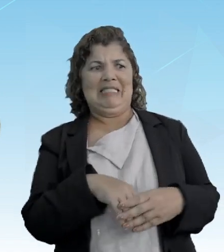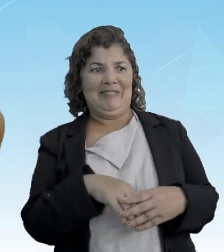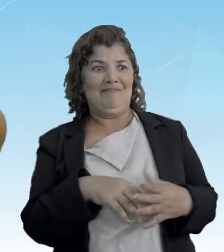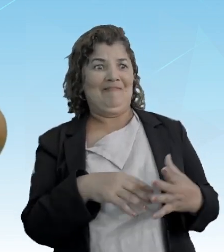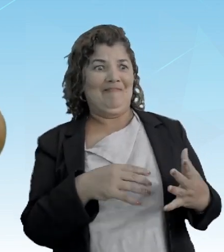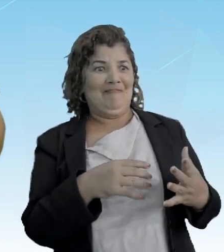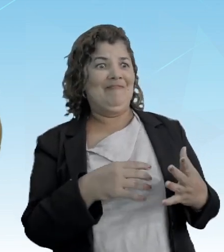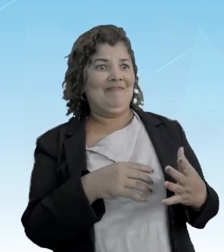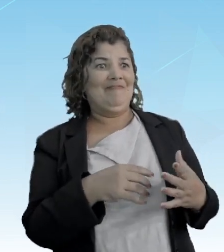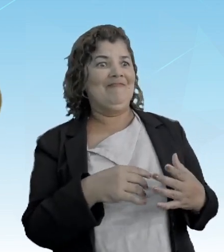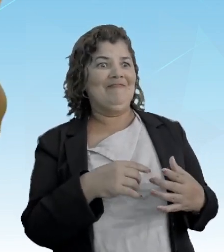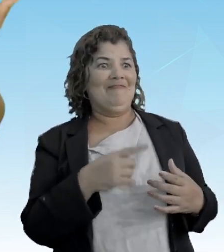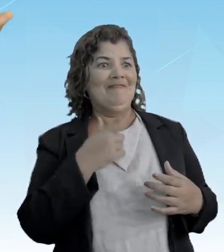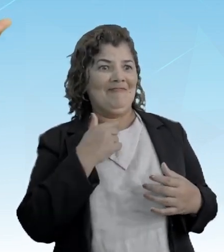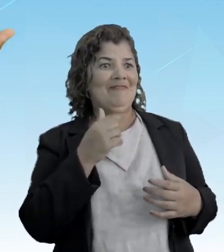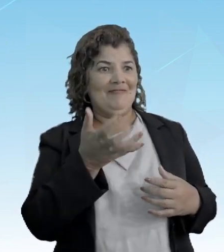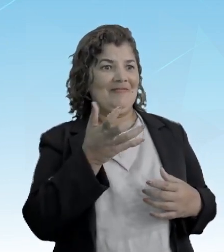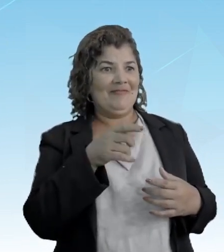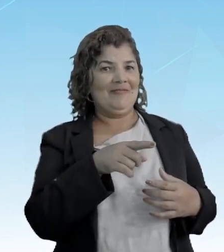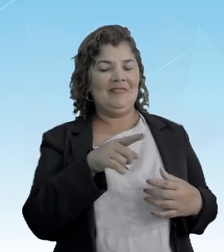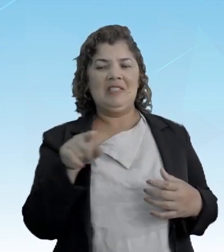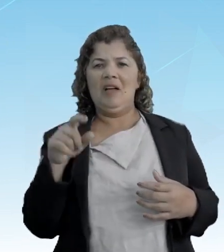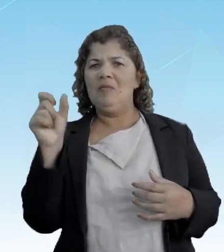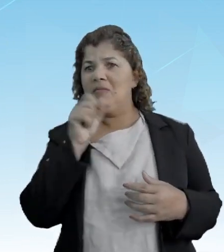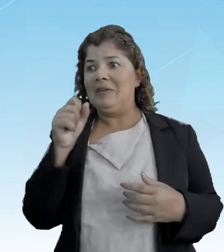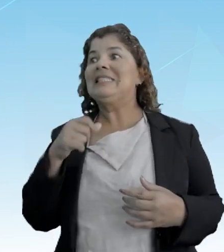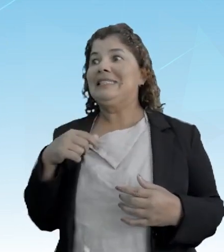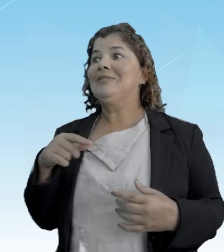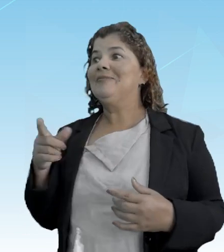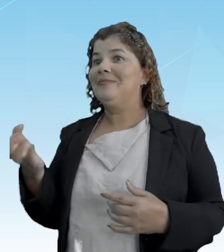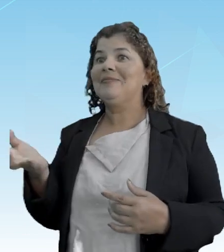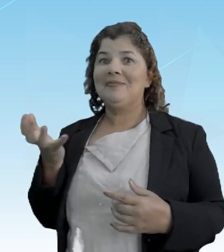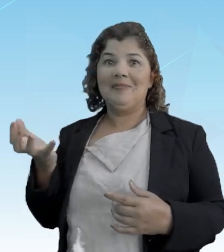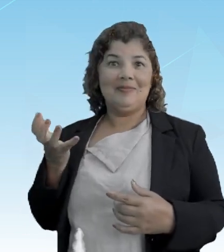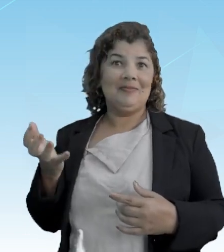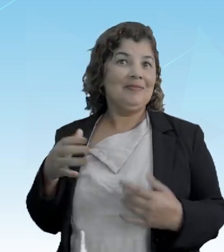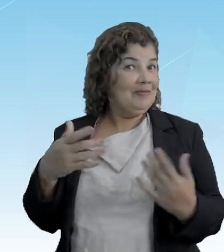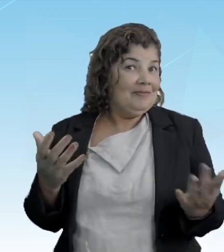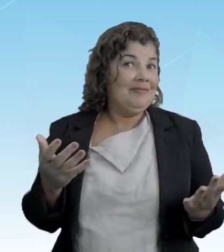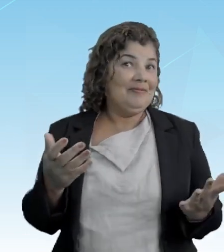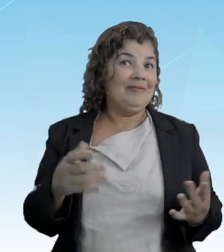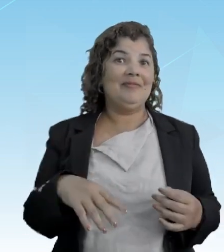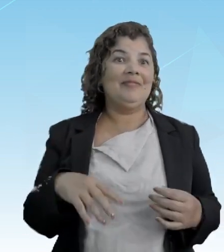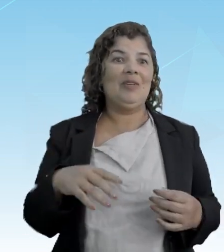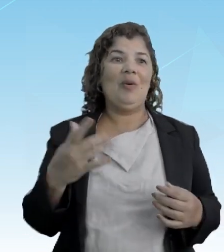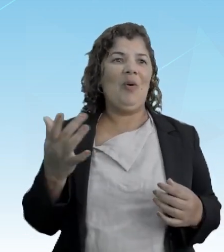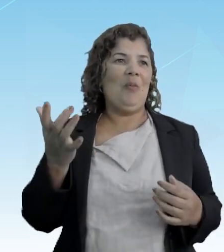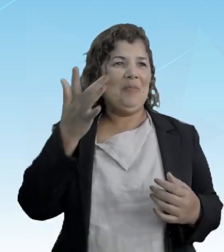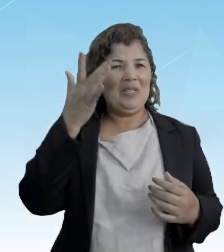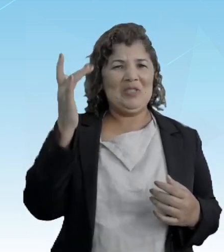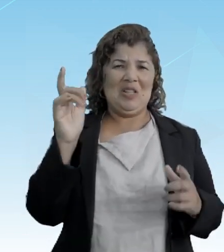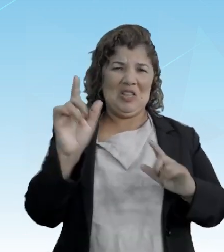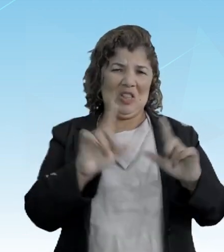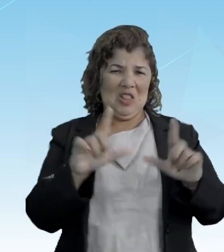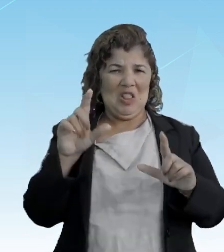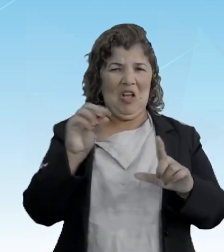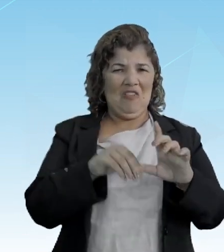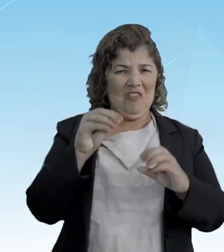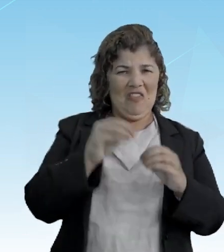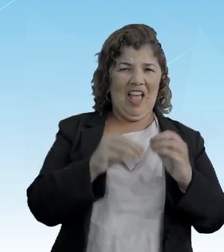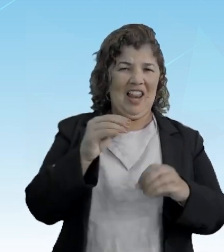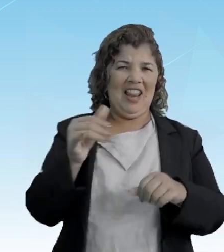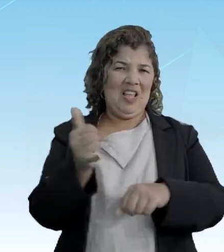muito animado com grandes cantores, a gente fica animado com artistas, com